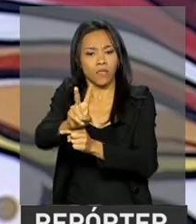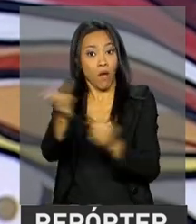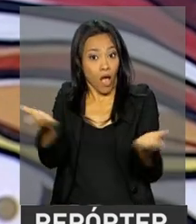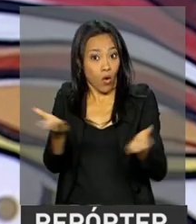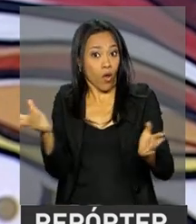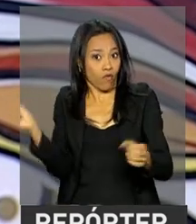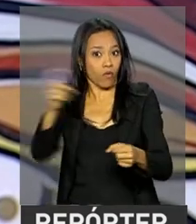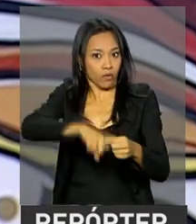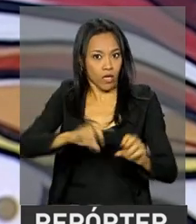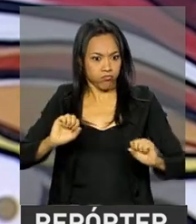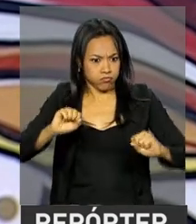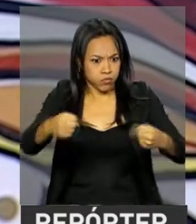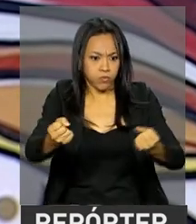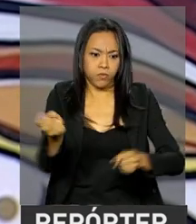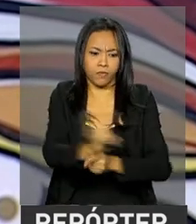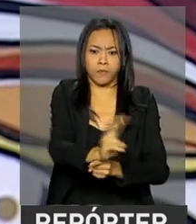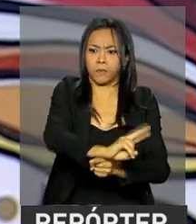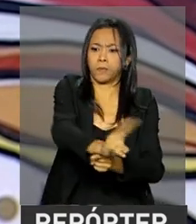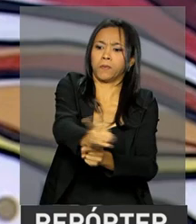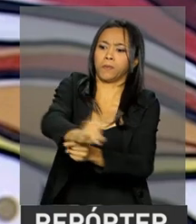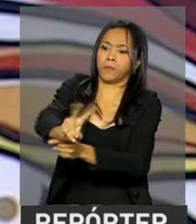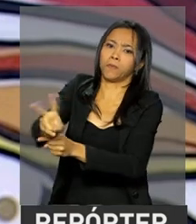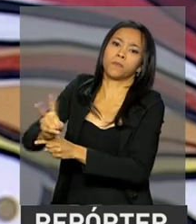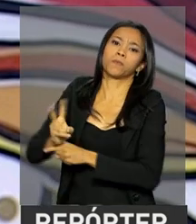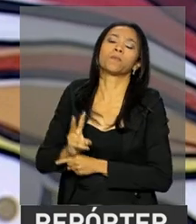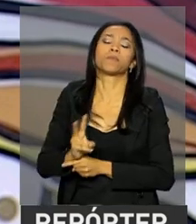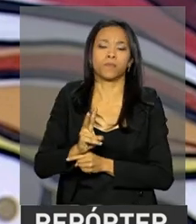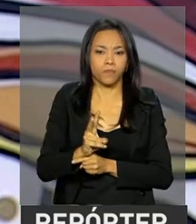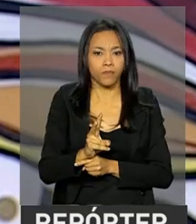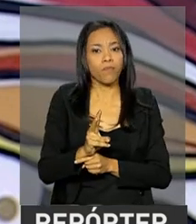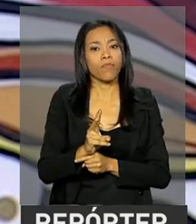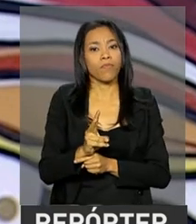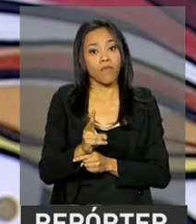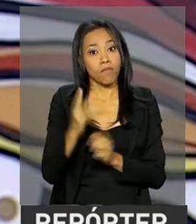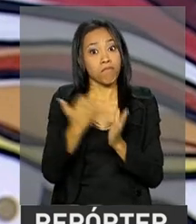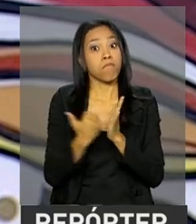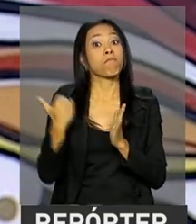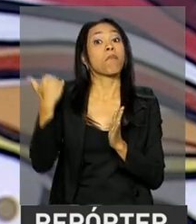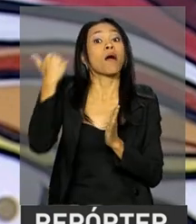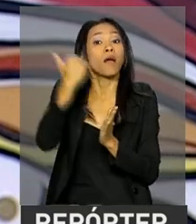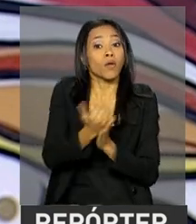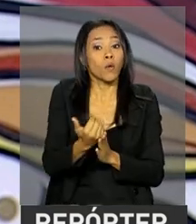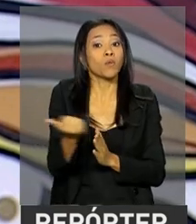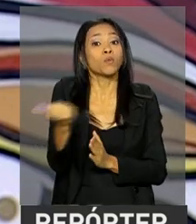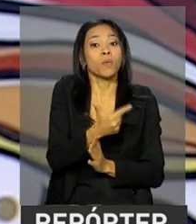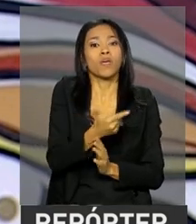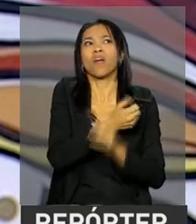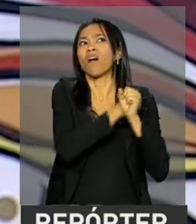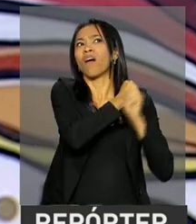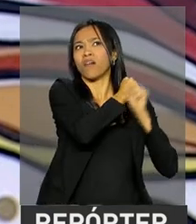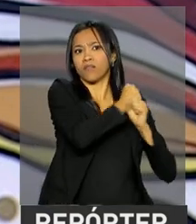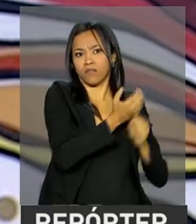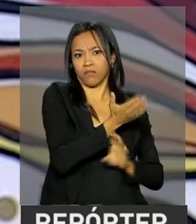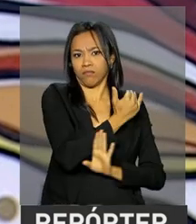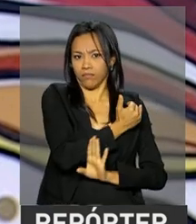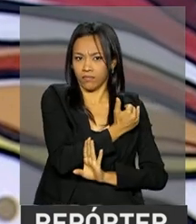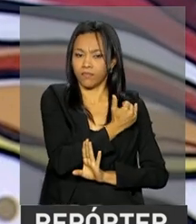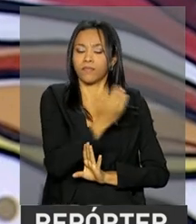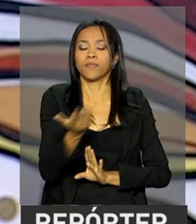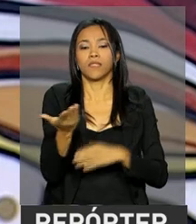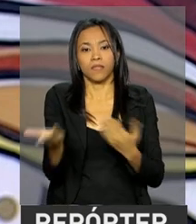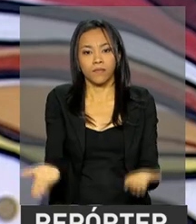com intensidade muito grande maior até do que nas nos anos anteriores